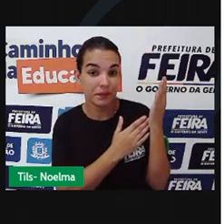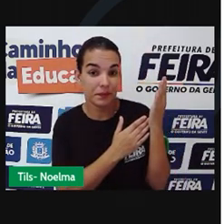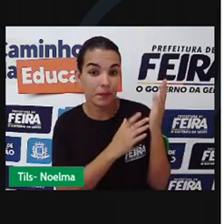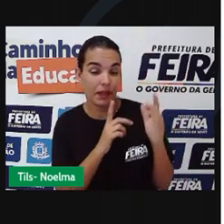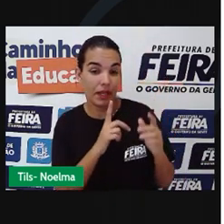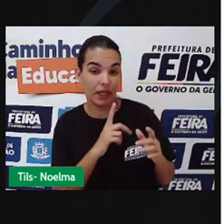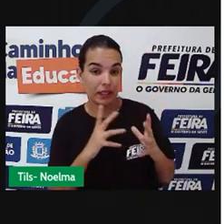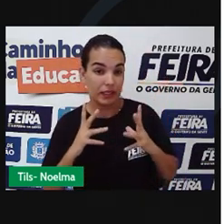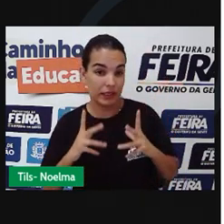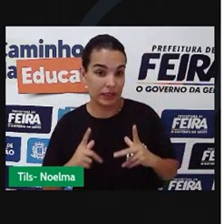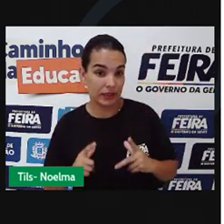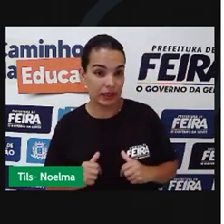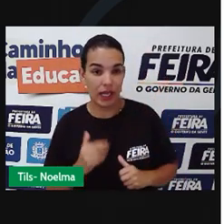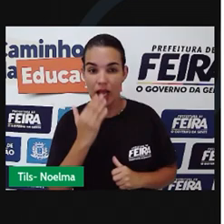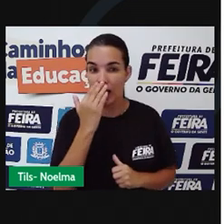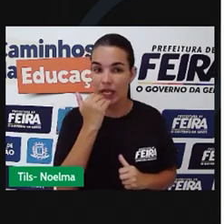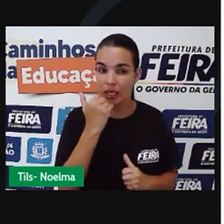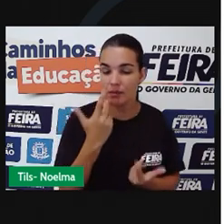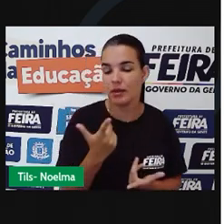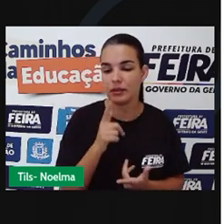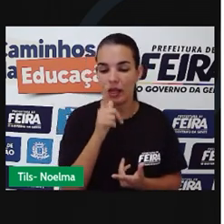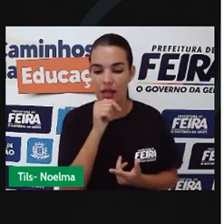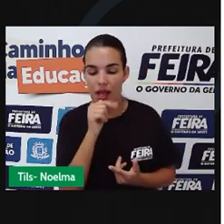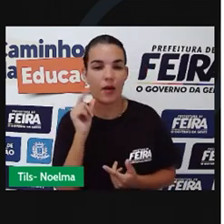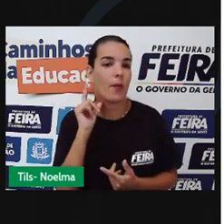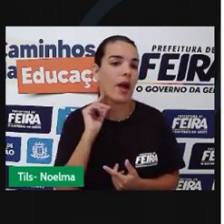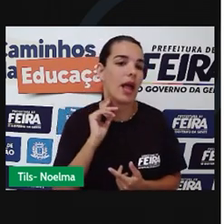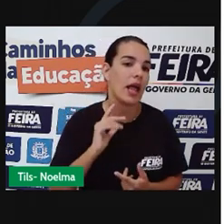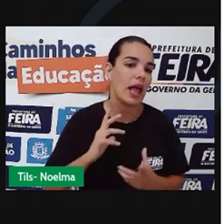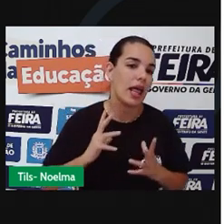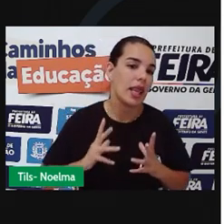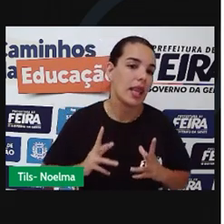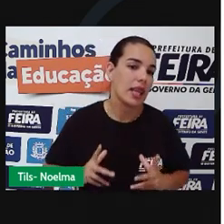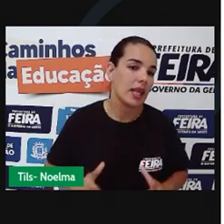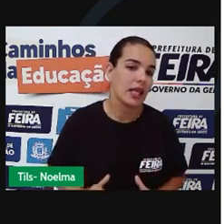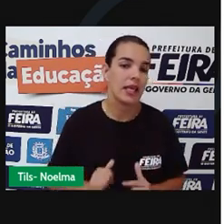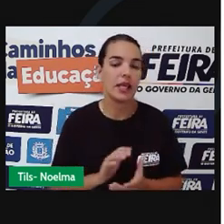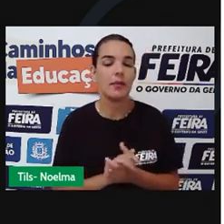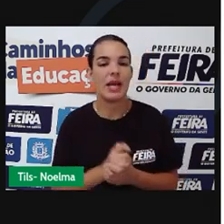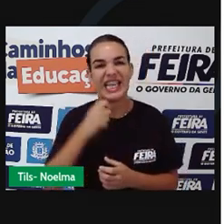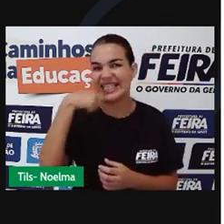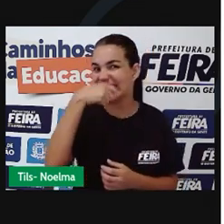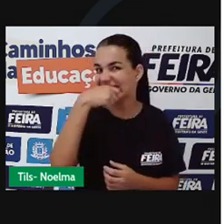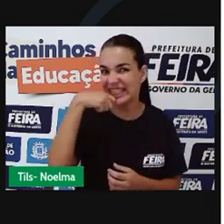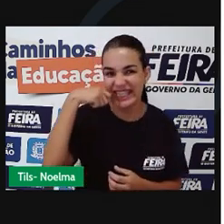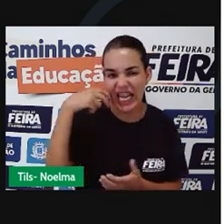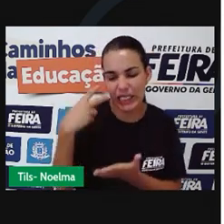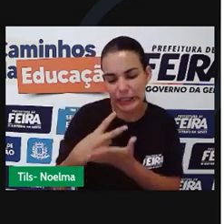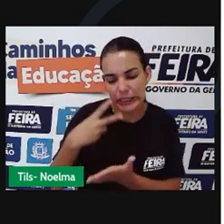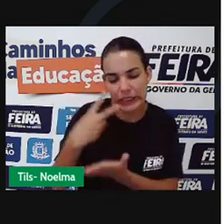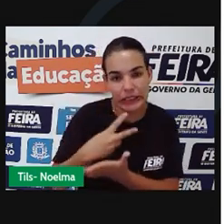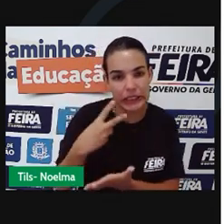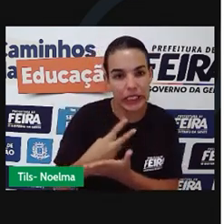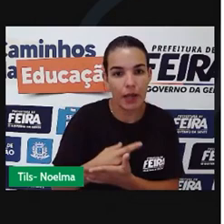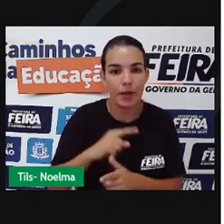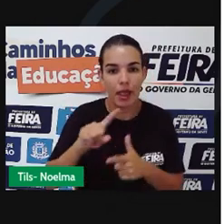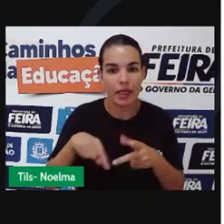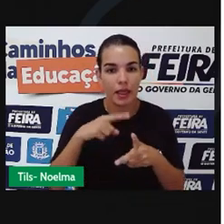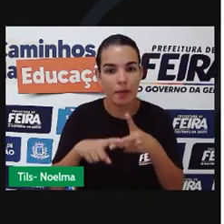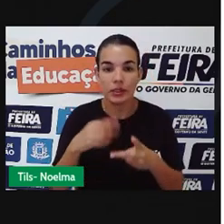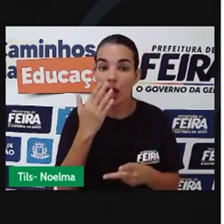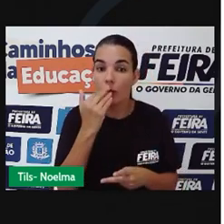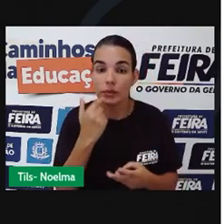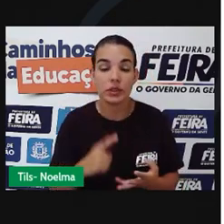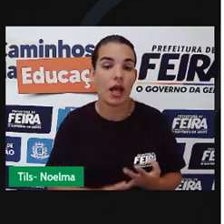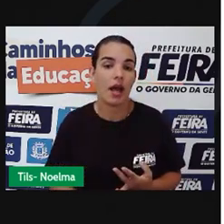tratada os alimentos que iremos comer como verduras frutas e hortaliças escovar sempre os dentes depois das refeições